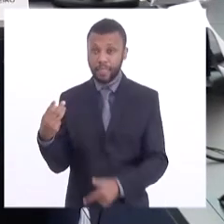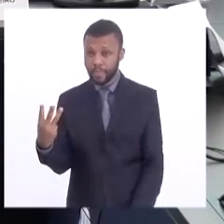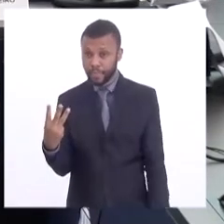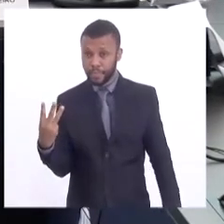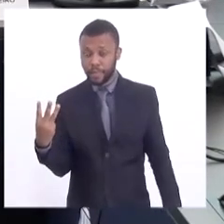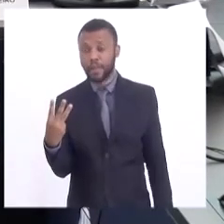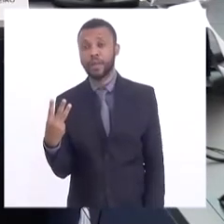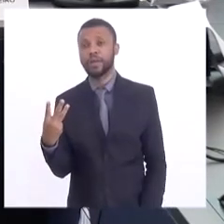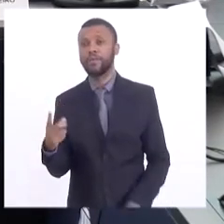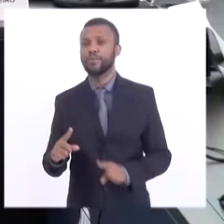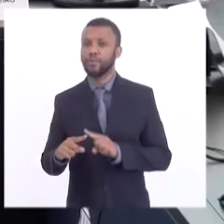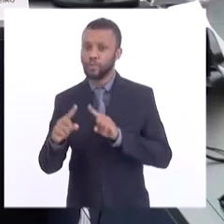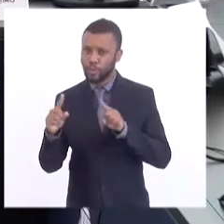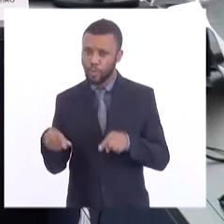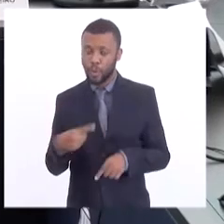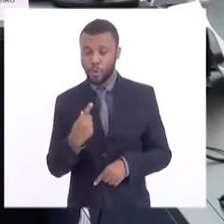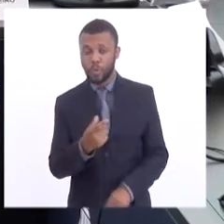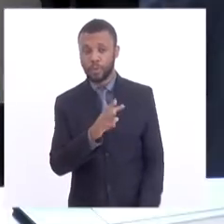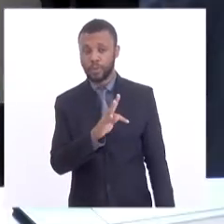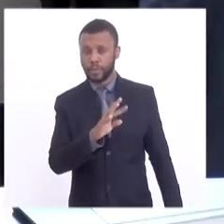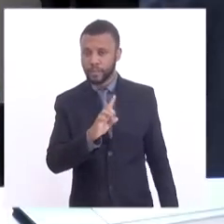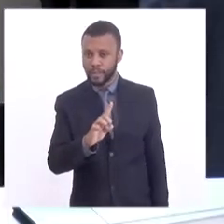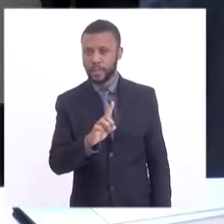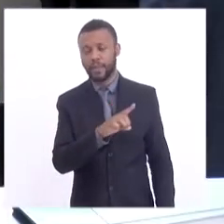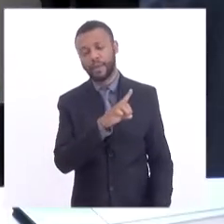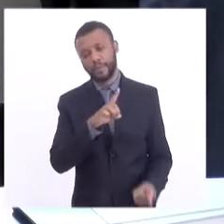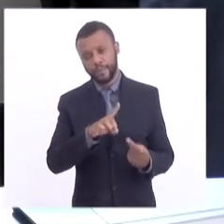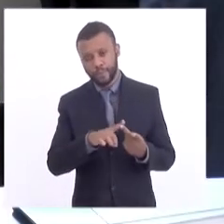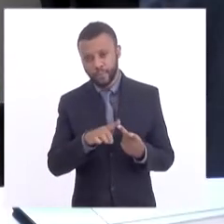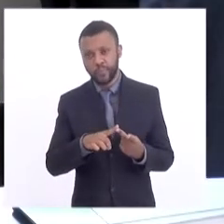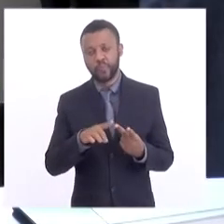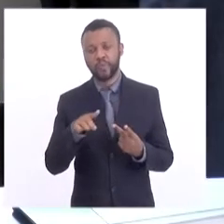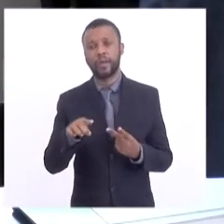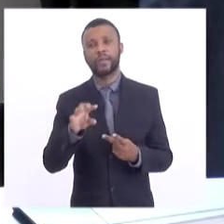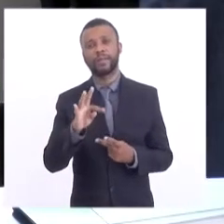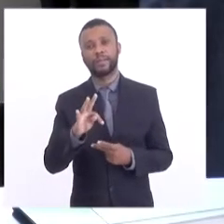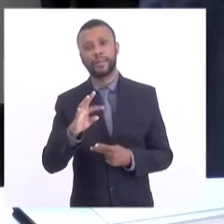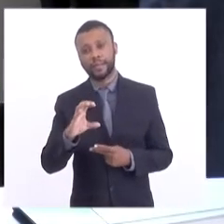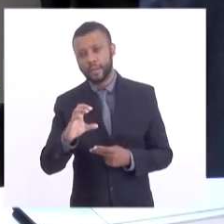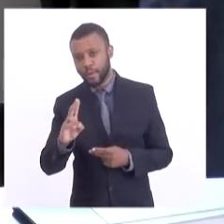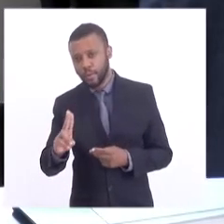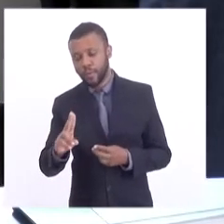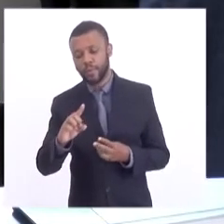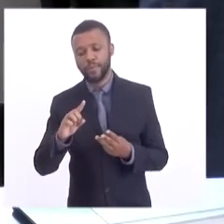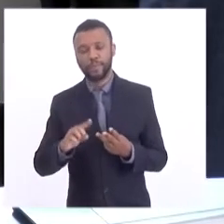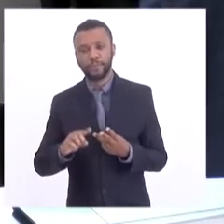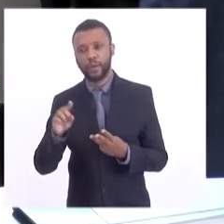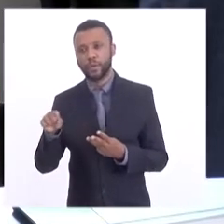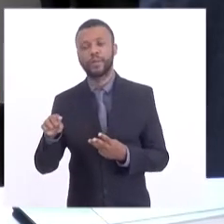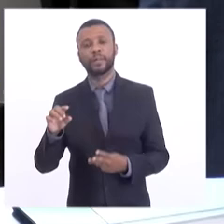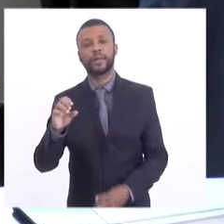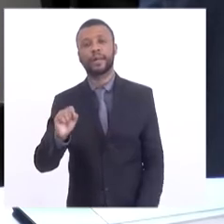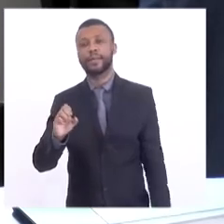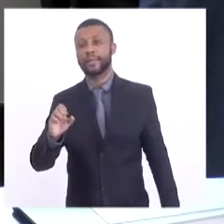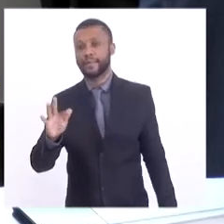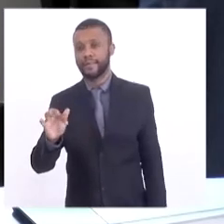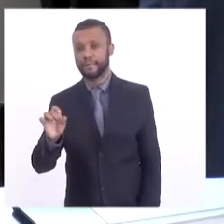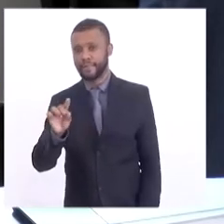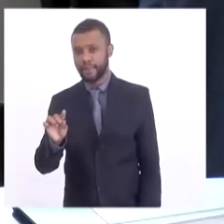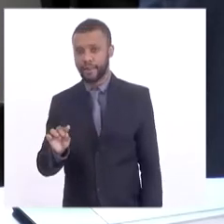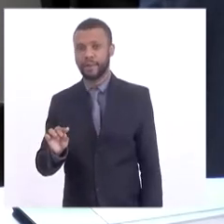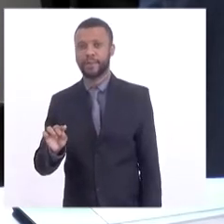matrícula uma do Tesouro outro é do TCU e outra tá falhando